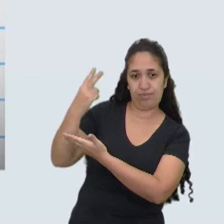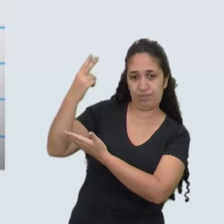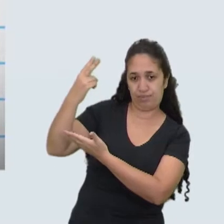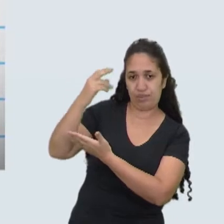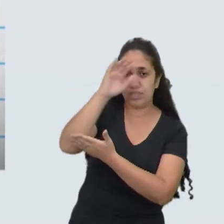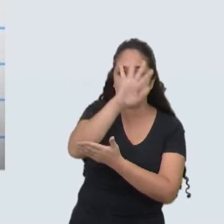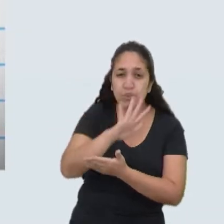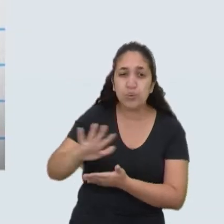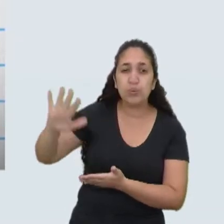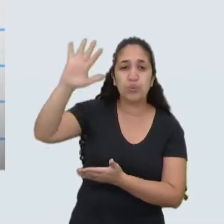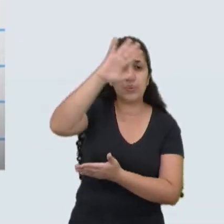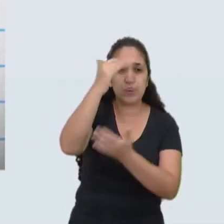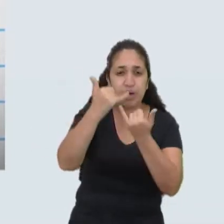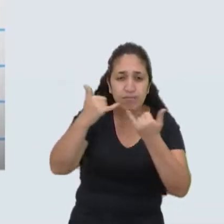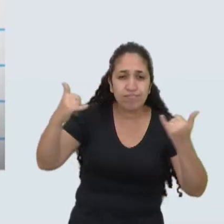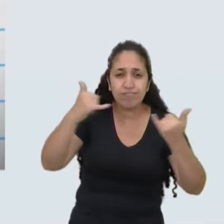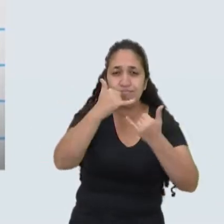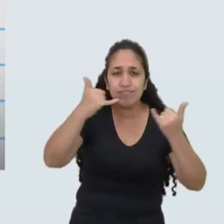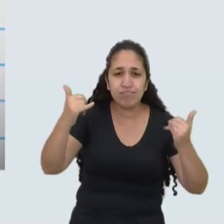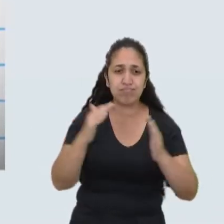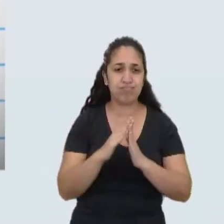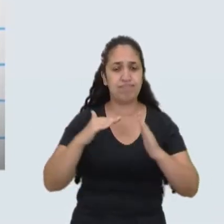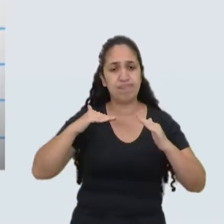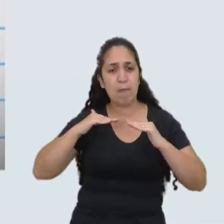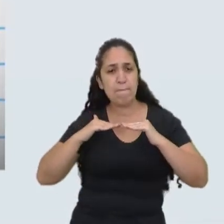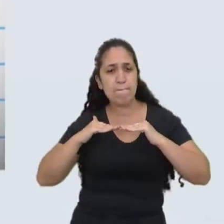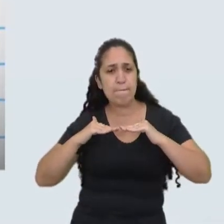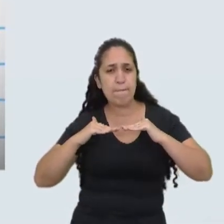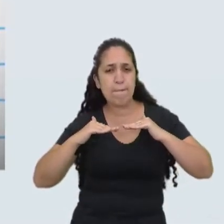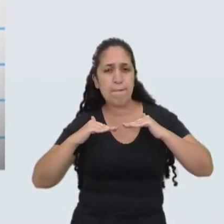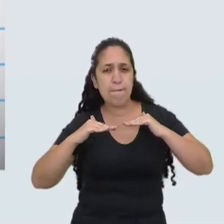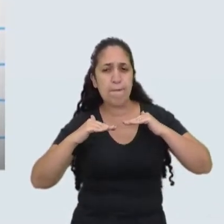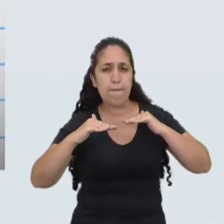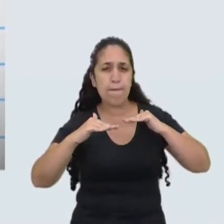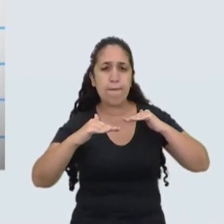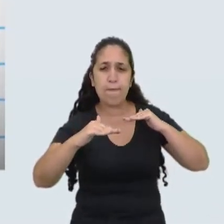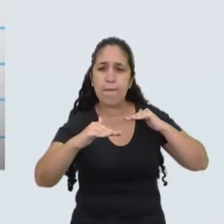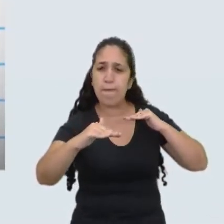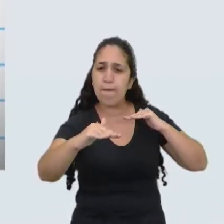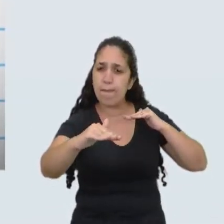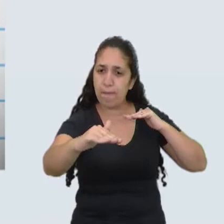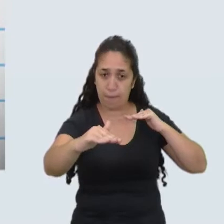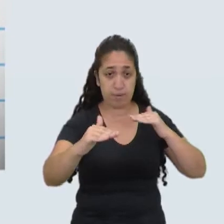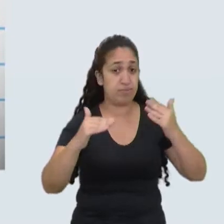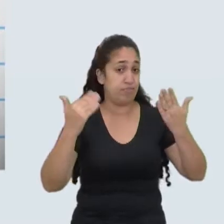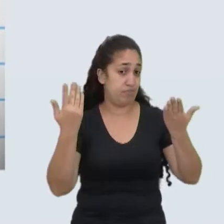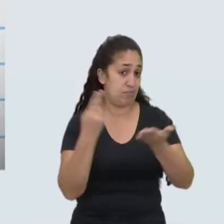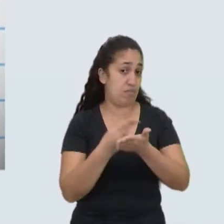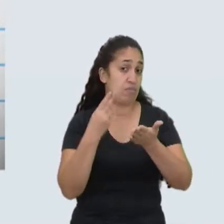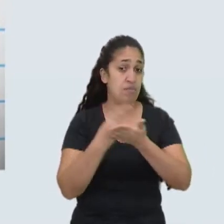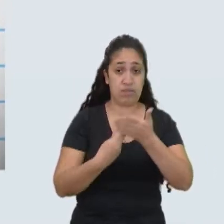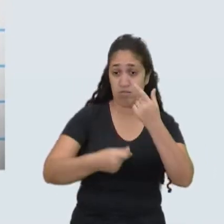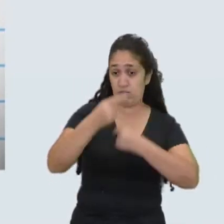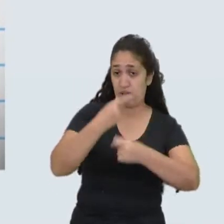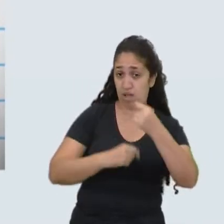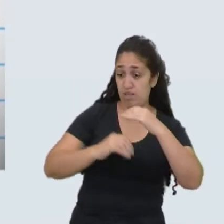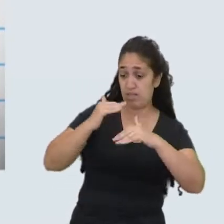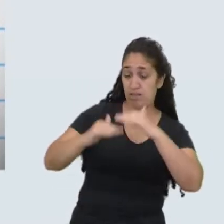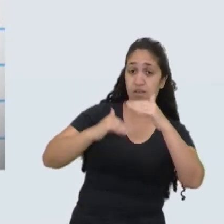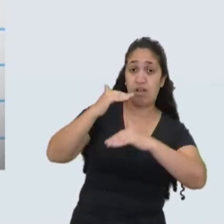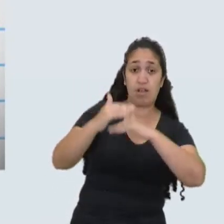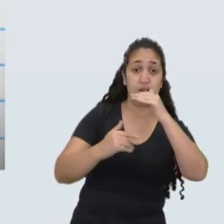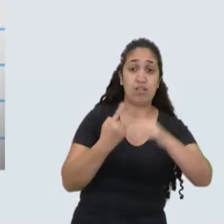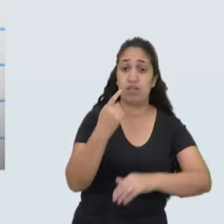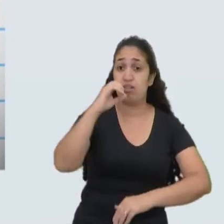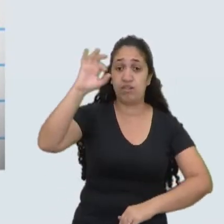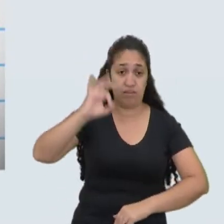setor energético mantiveram-se estáveis de 2014 a 2016, apesar do crescimento econômico próximo de 10%